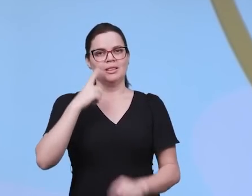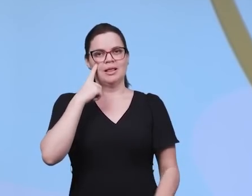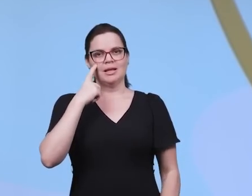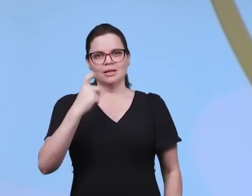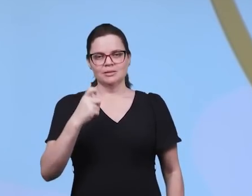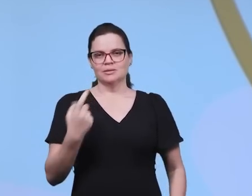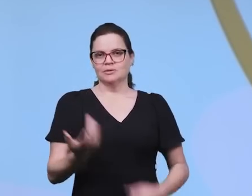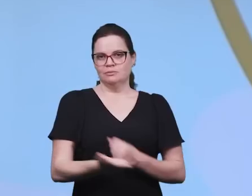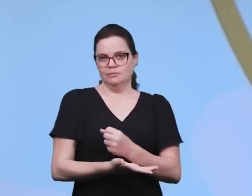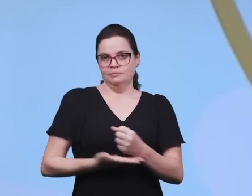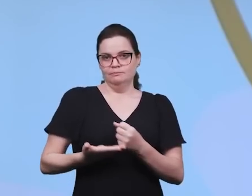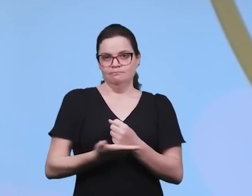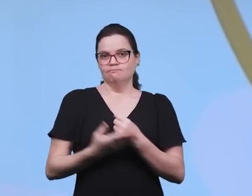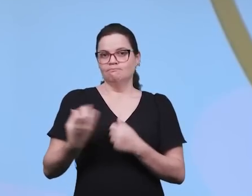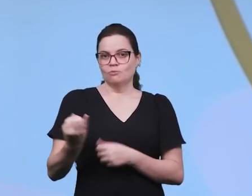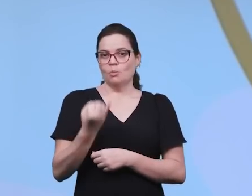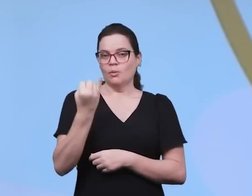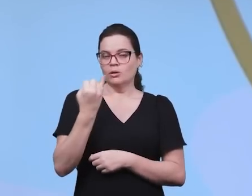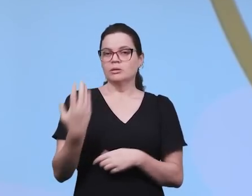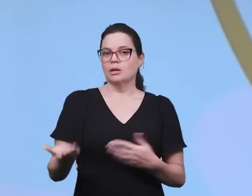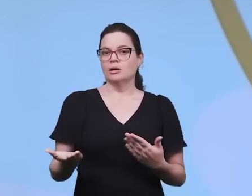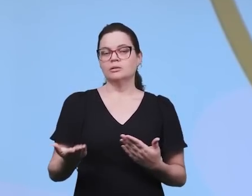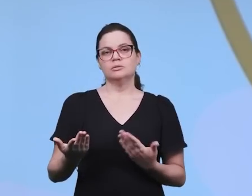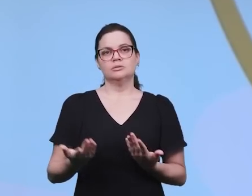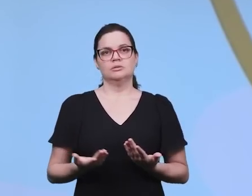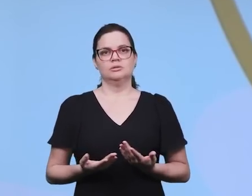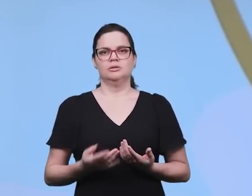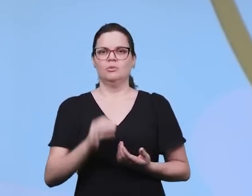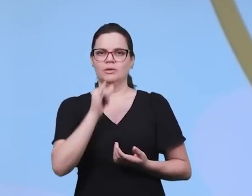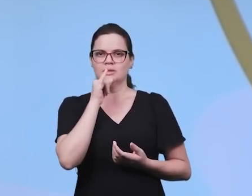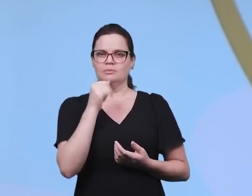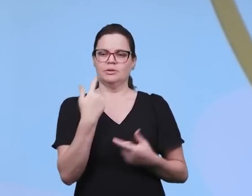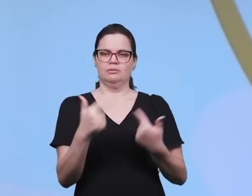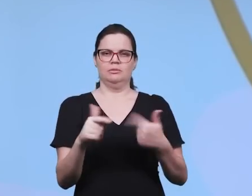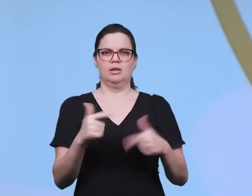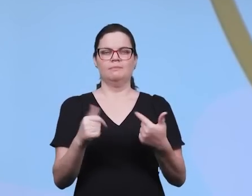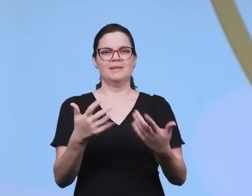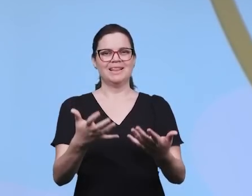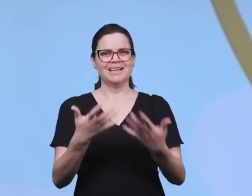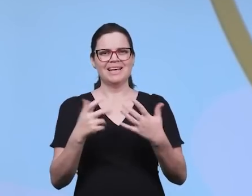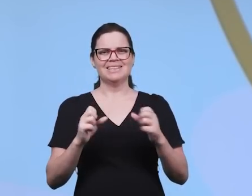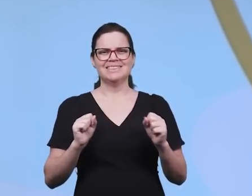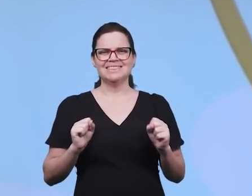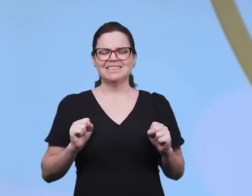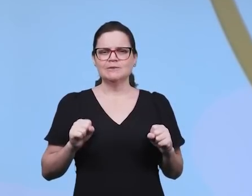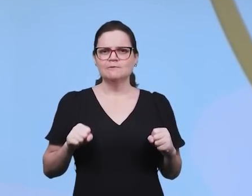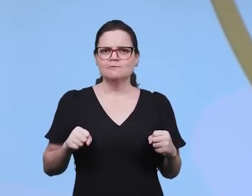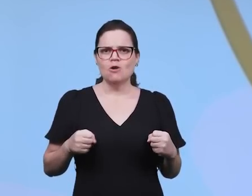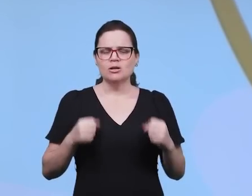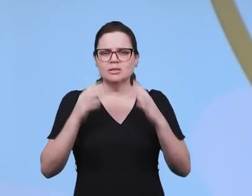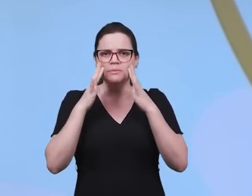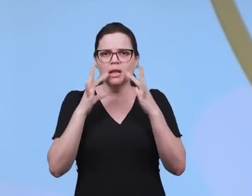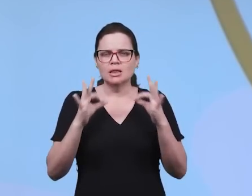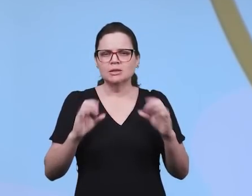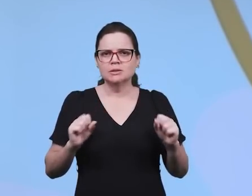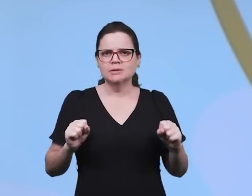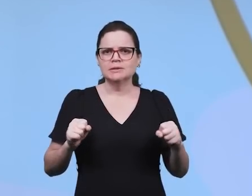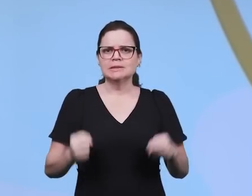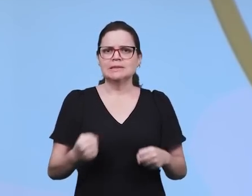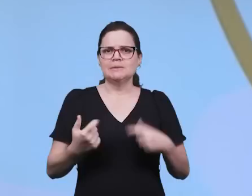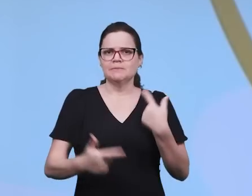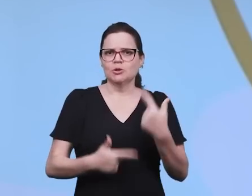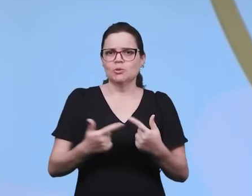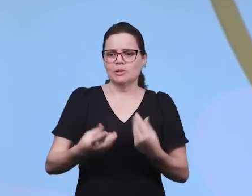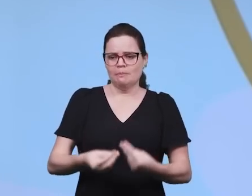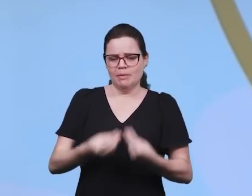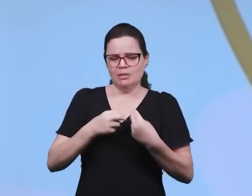que é fundamental. Então está lá a pessoa no trabalho querendo, se esforçando para conseguir fazer aquilo que lhe é